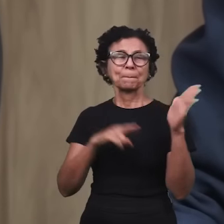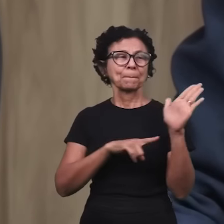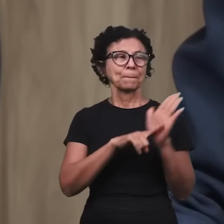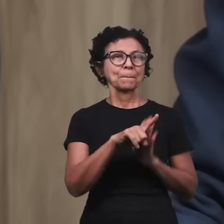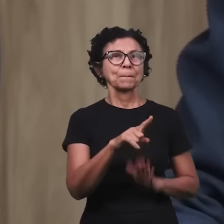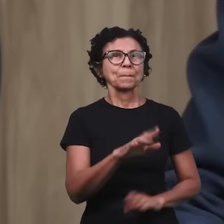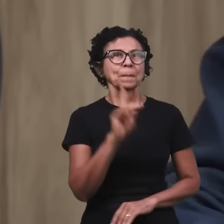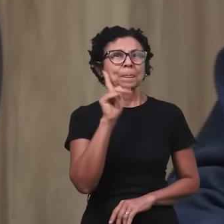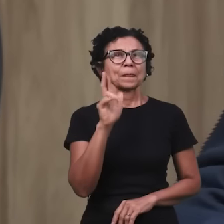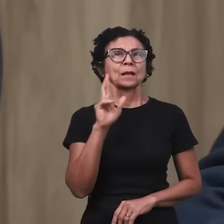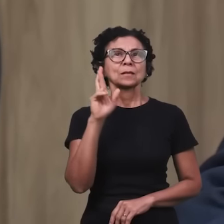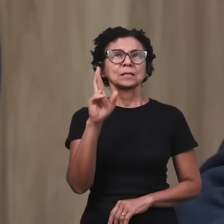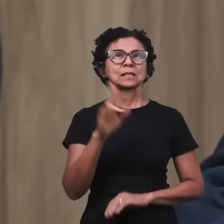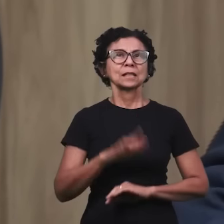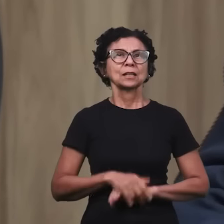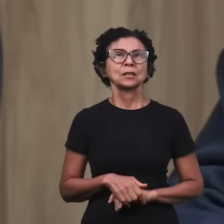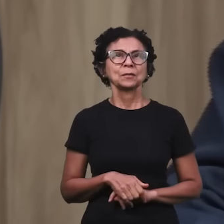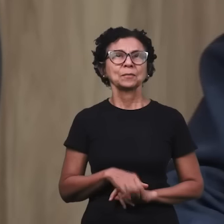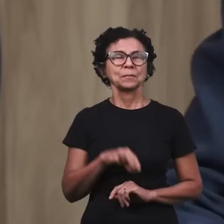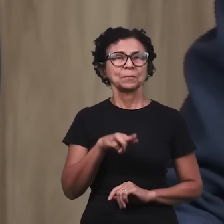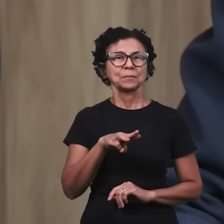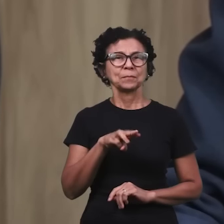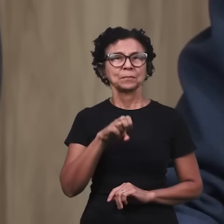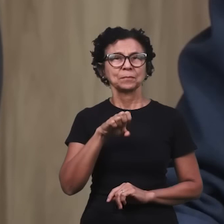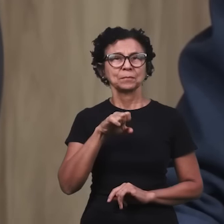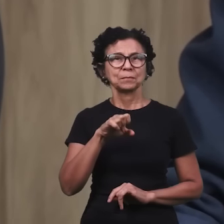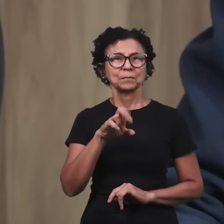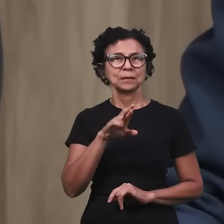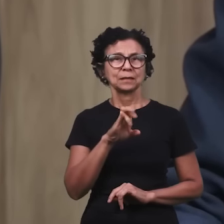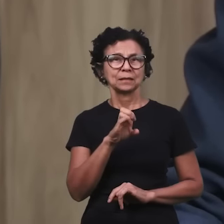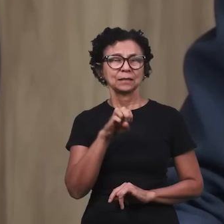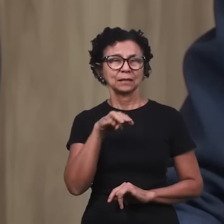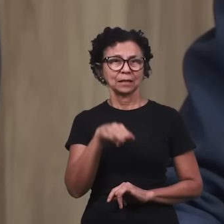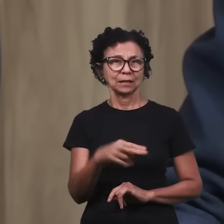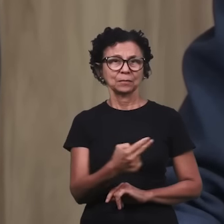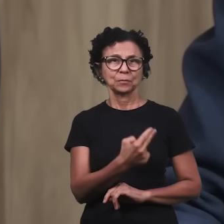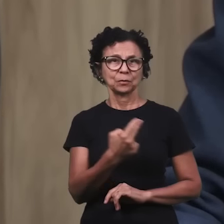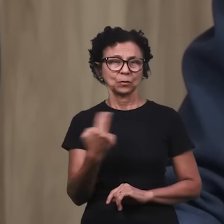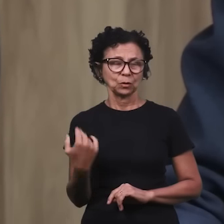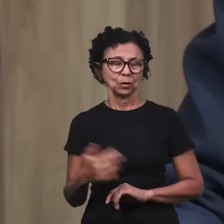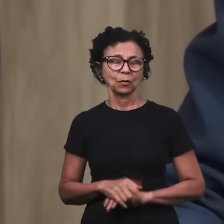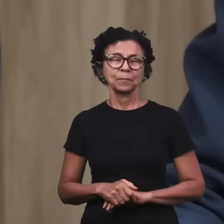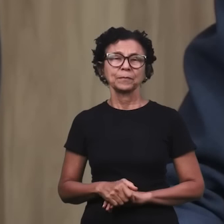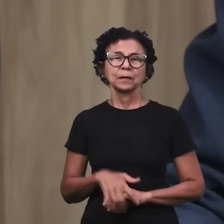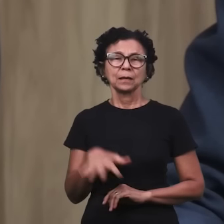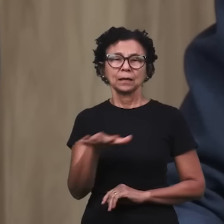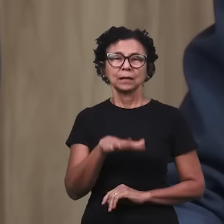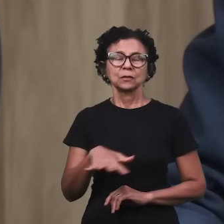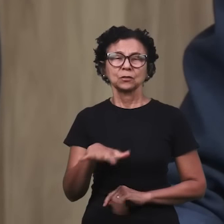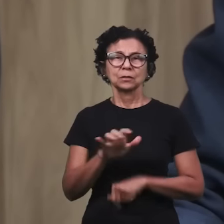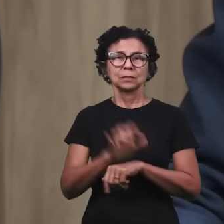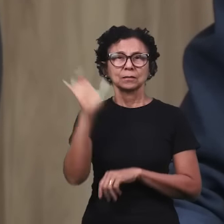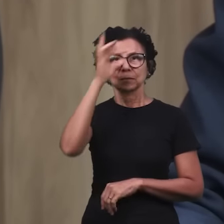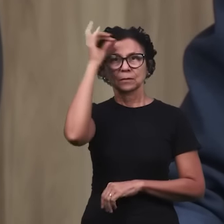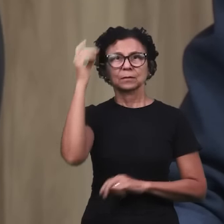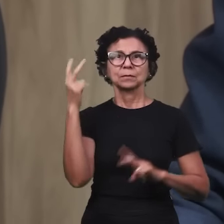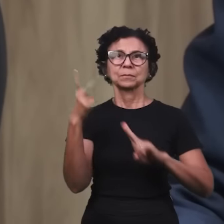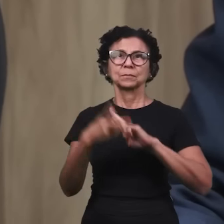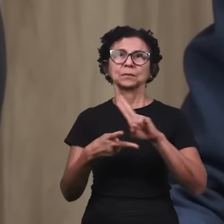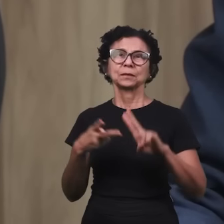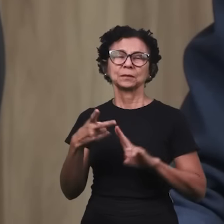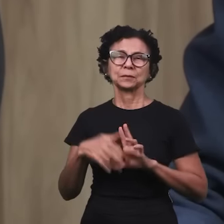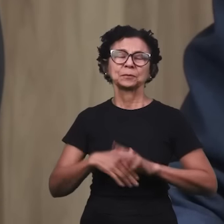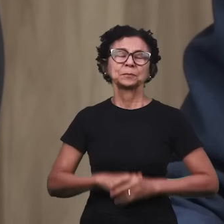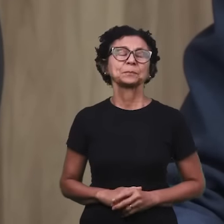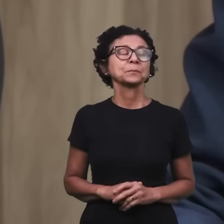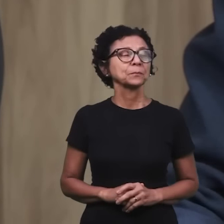Senhor, irmãos. Meu nome é Milian, sou da igreja de Macedo de Noronha, em Viana, do pastor Ronieli Novaes. Muito bem. Sua pergunta. Pastor,